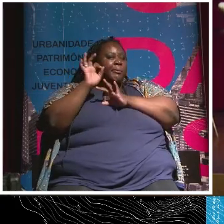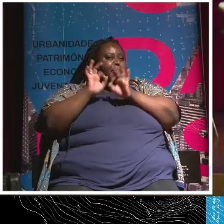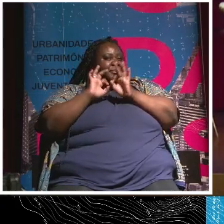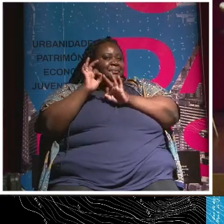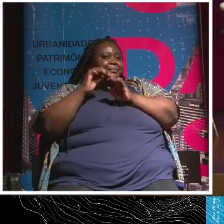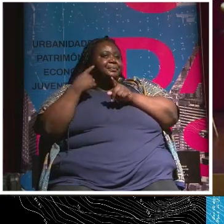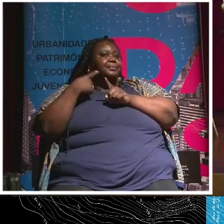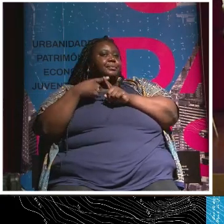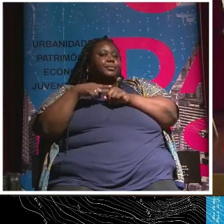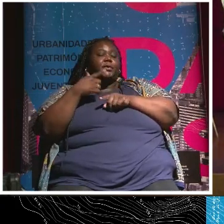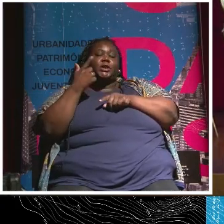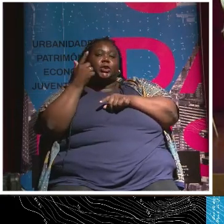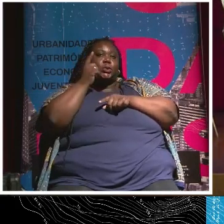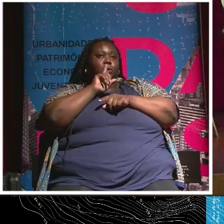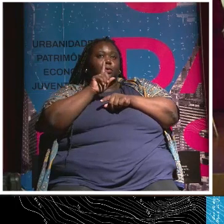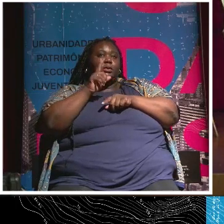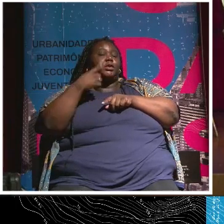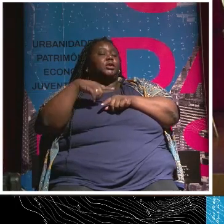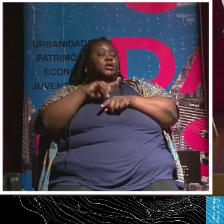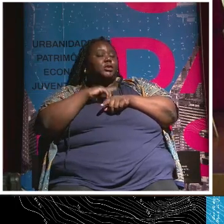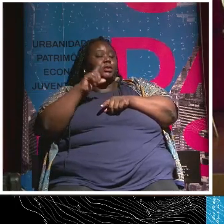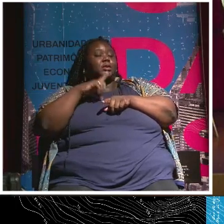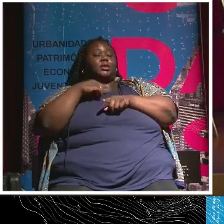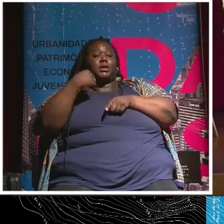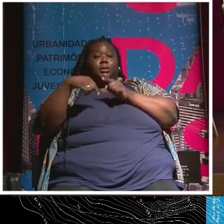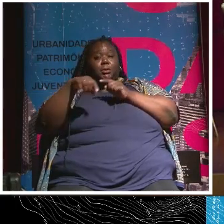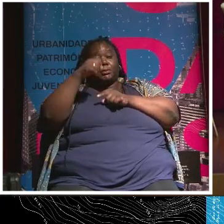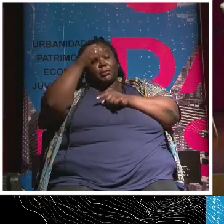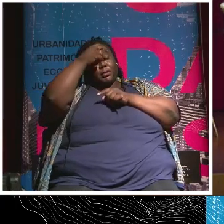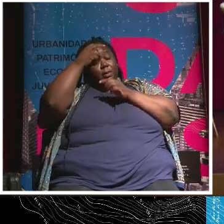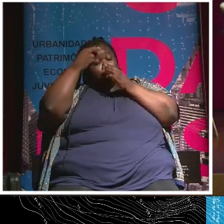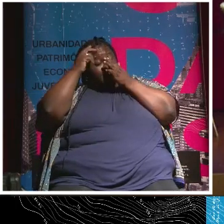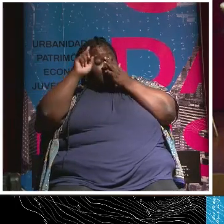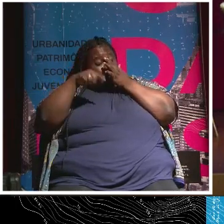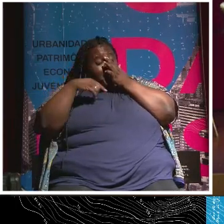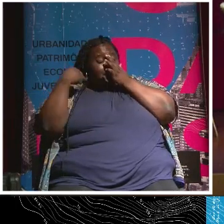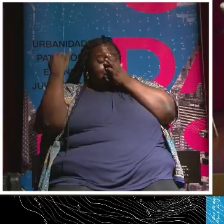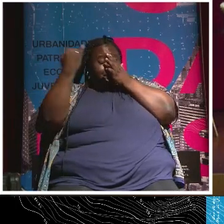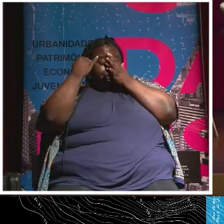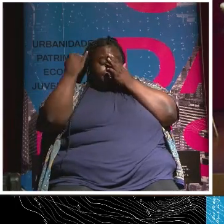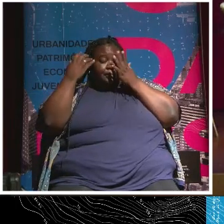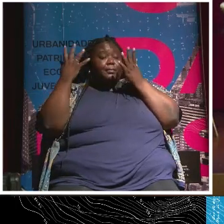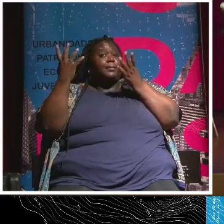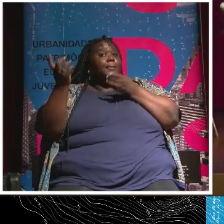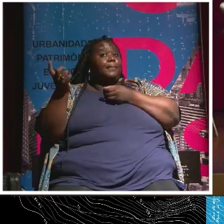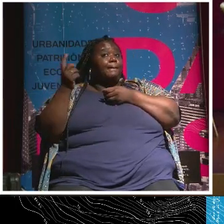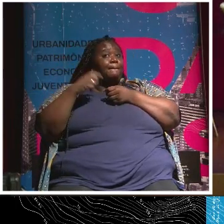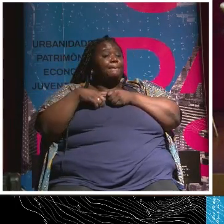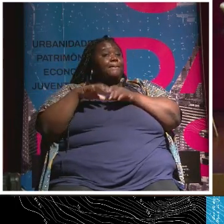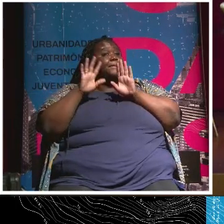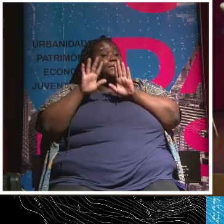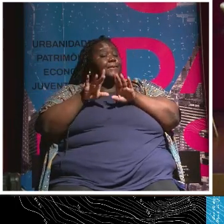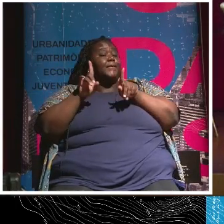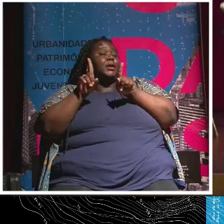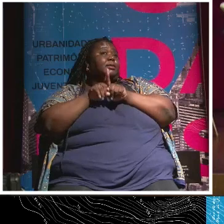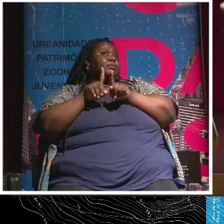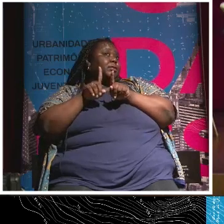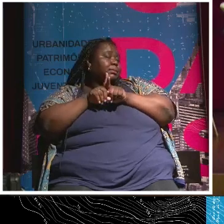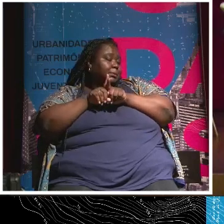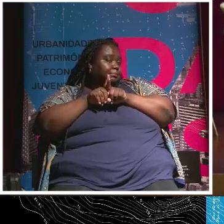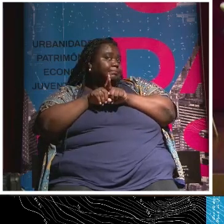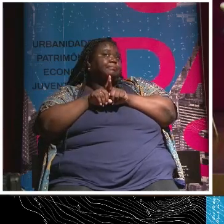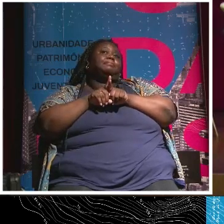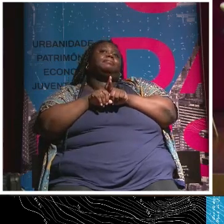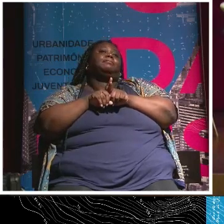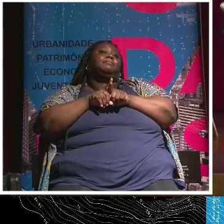porque ainda não dão conta. Então, a gente ainda tem essa política pública, que é absurdamente importante para essa retomada, mas que ainda há